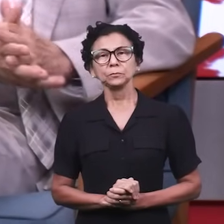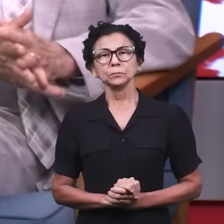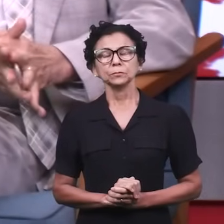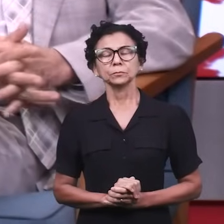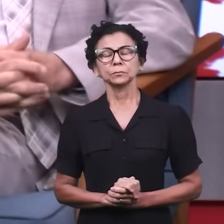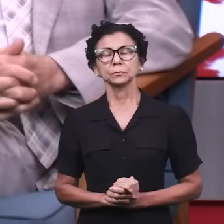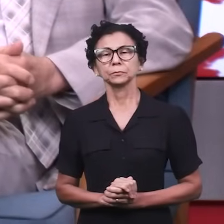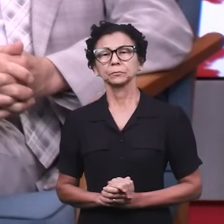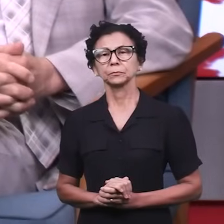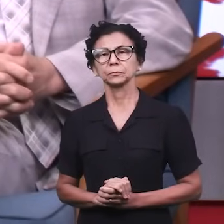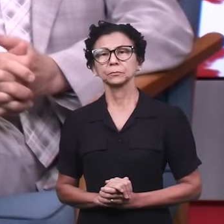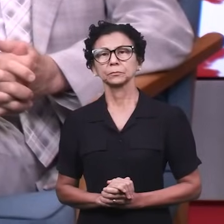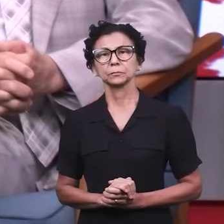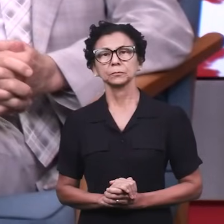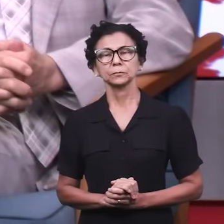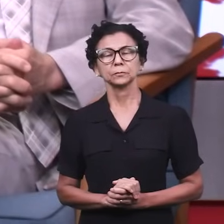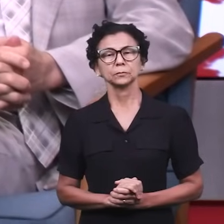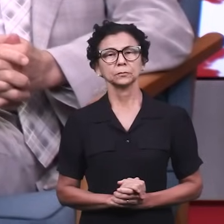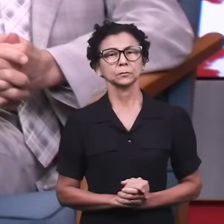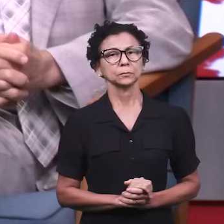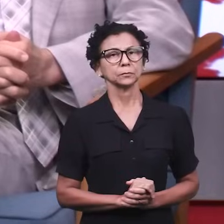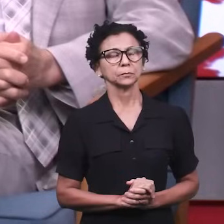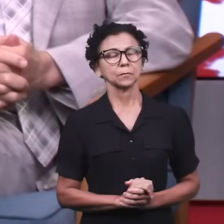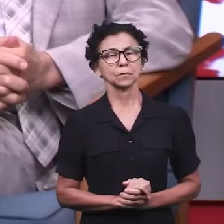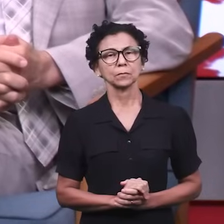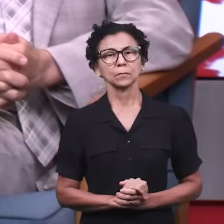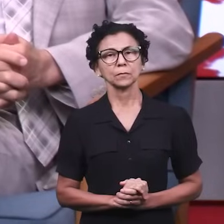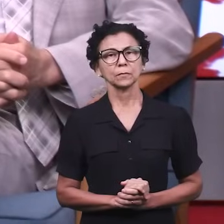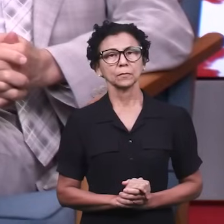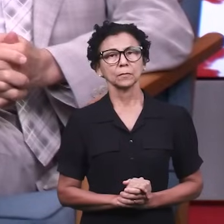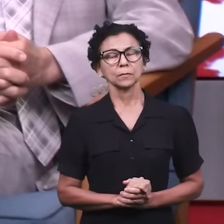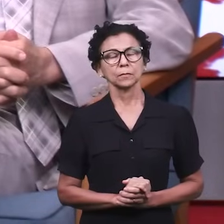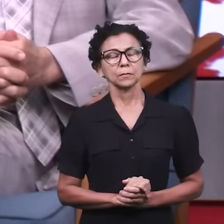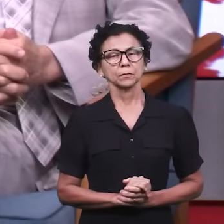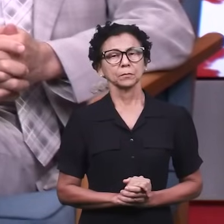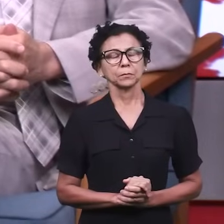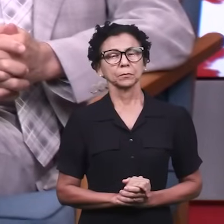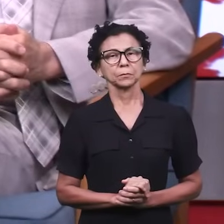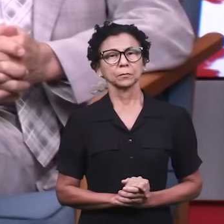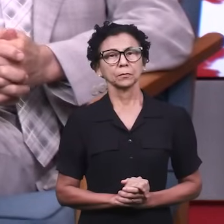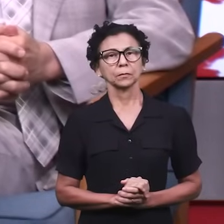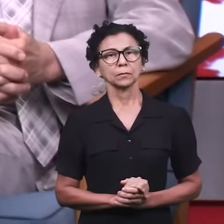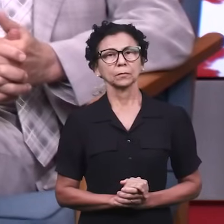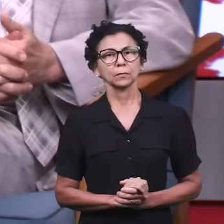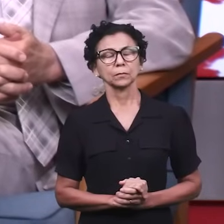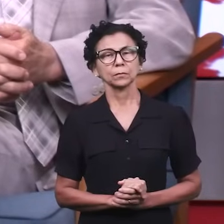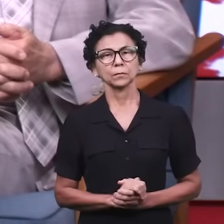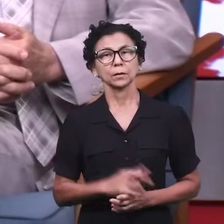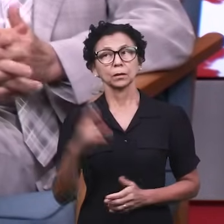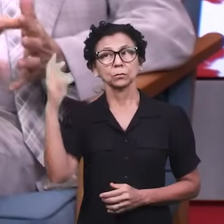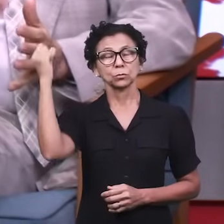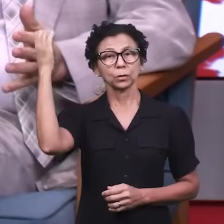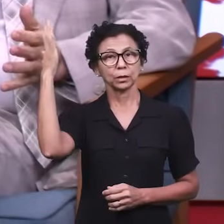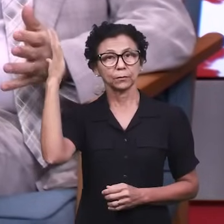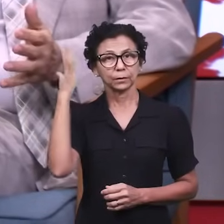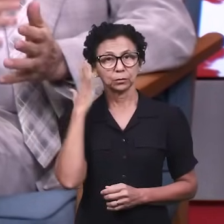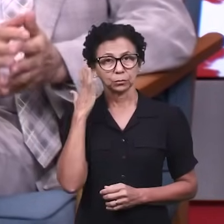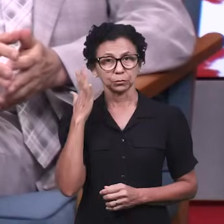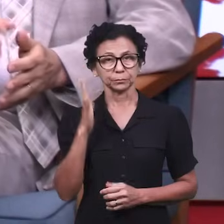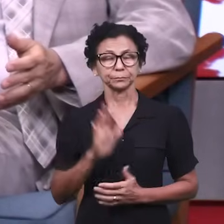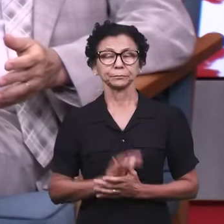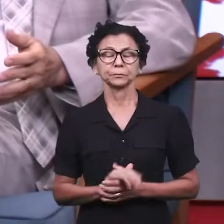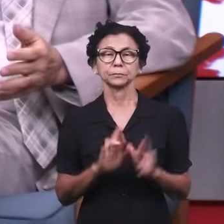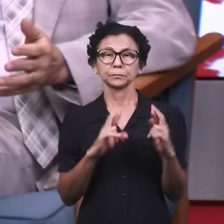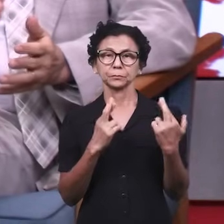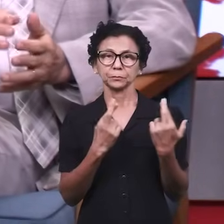culto, nós estávamos reunidos e o Senhor deu a seguinte